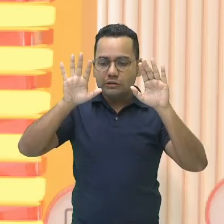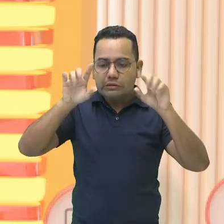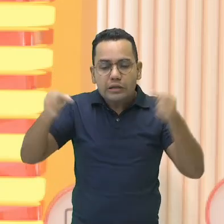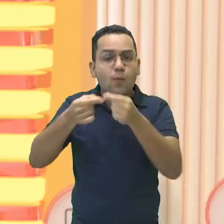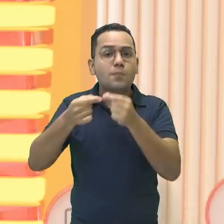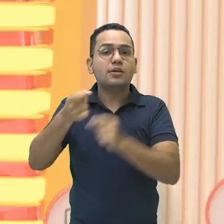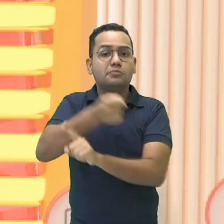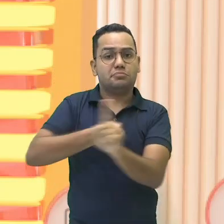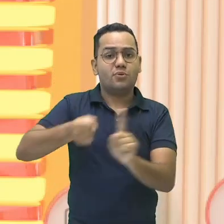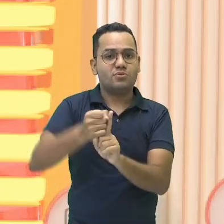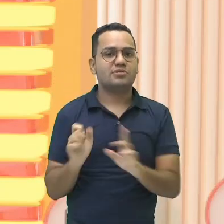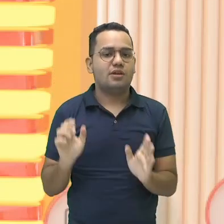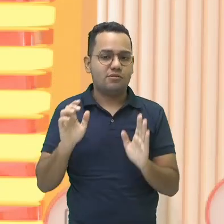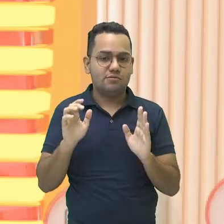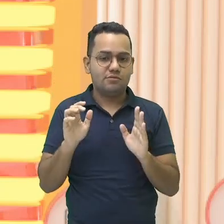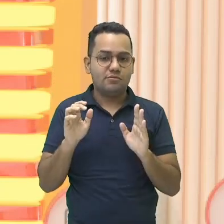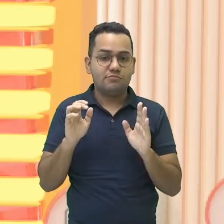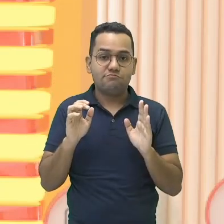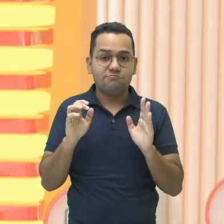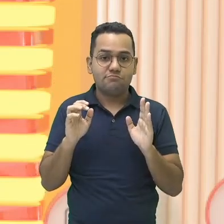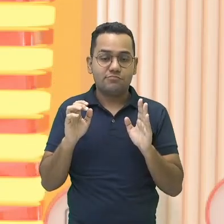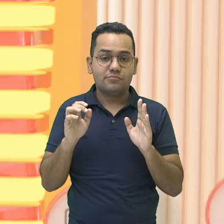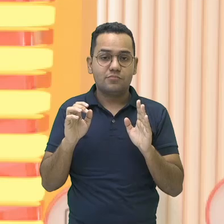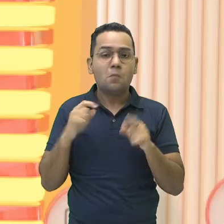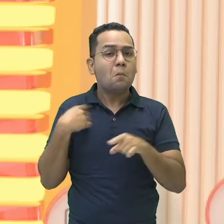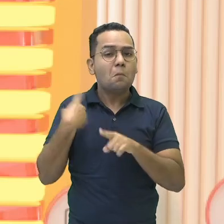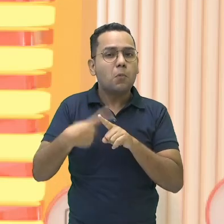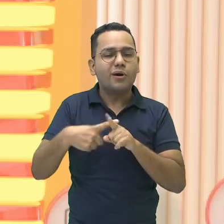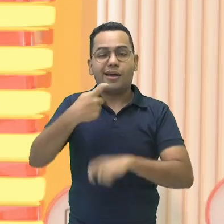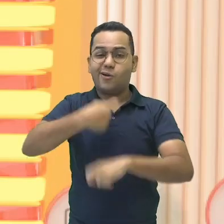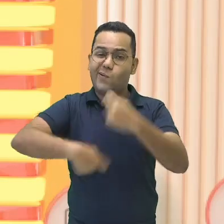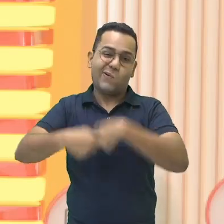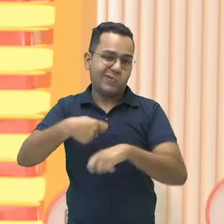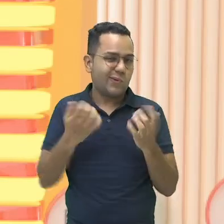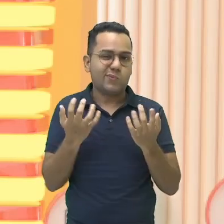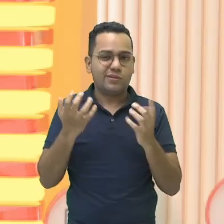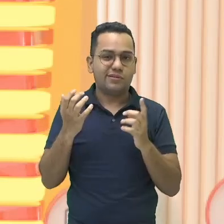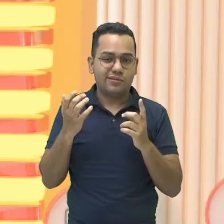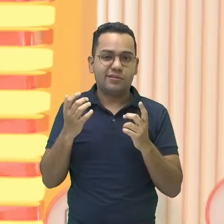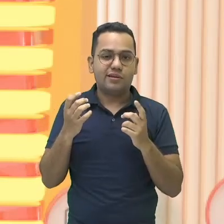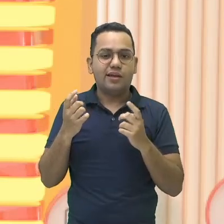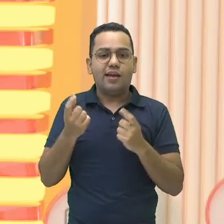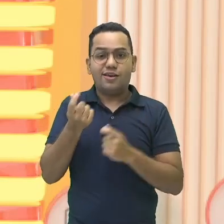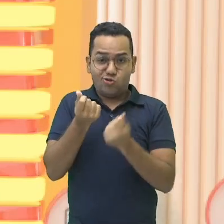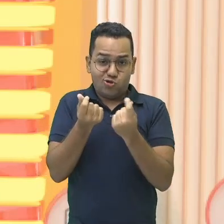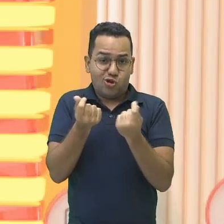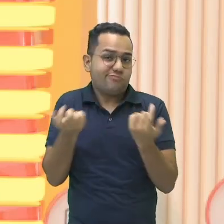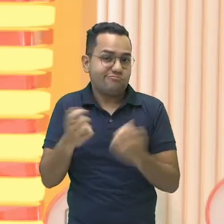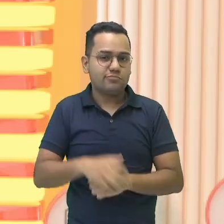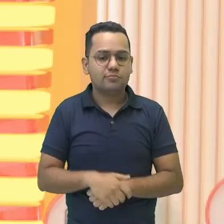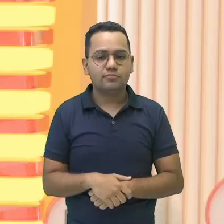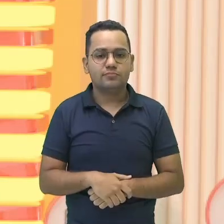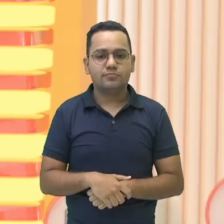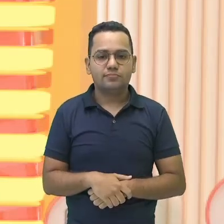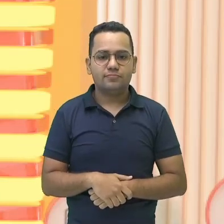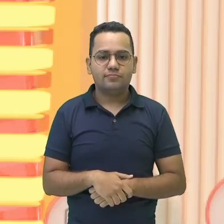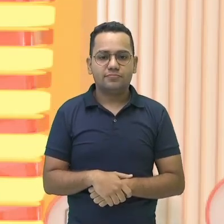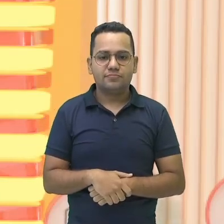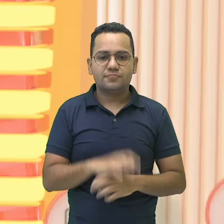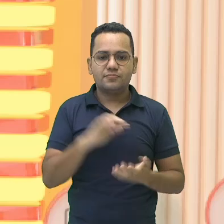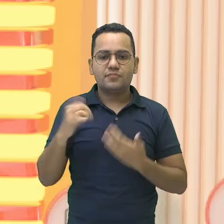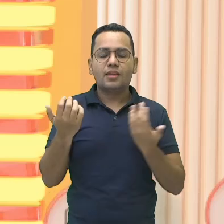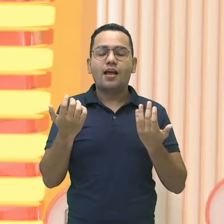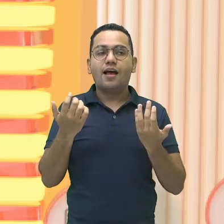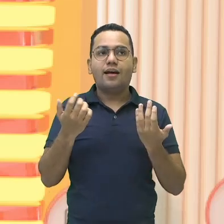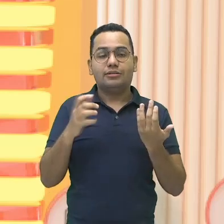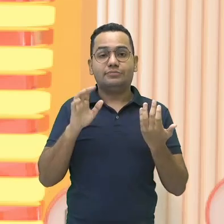sociedade capitalista. Isso faz parte. E tem toda uma relação, por incrível que pareça, a gente acaba nem percebendo, mas o nosso consumo,